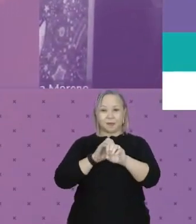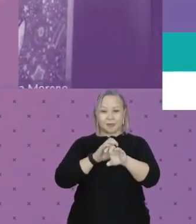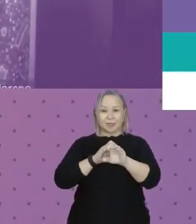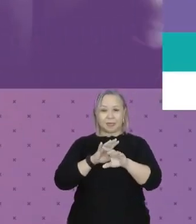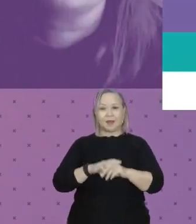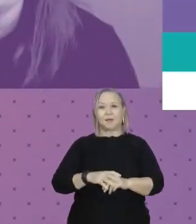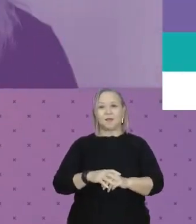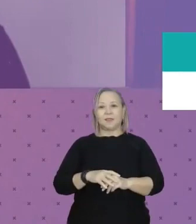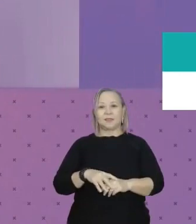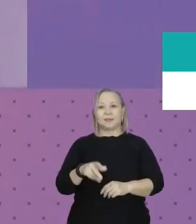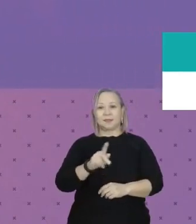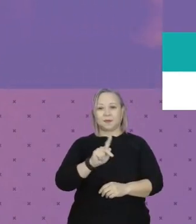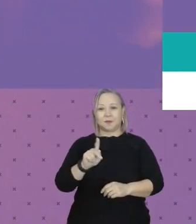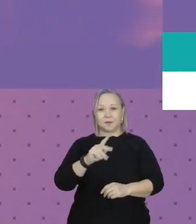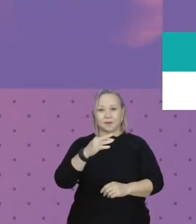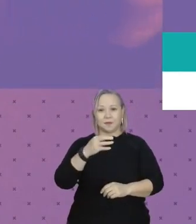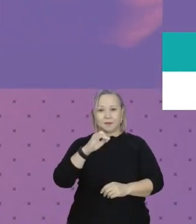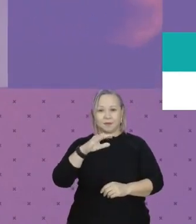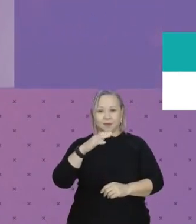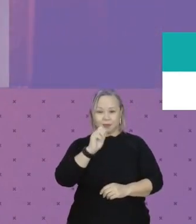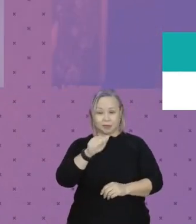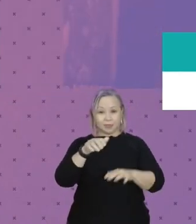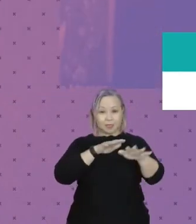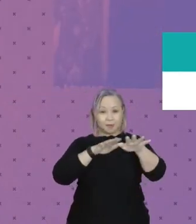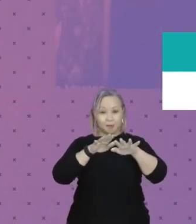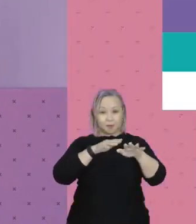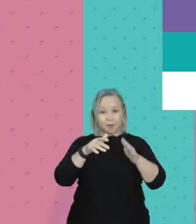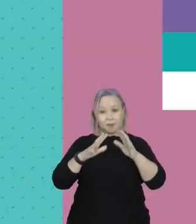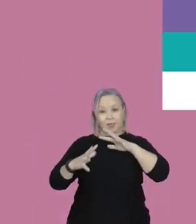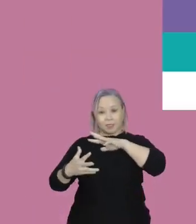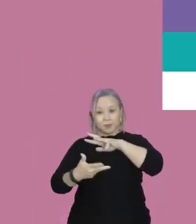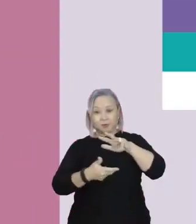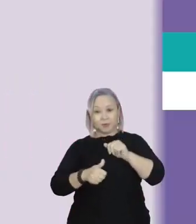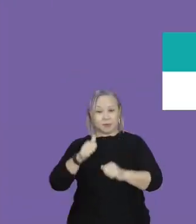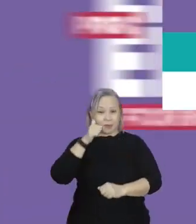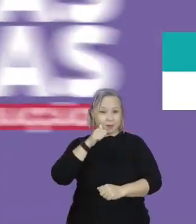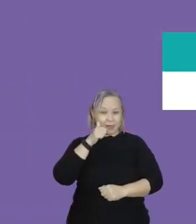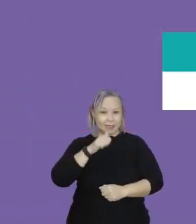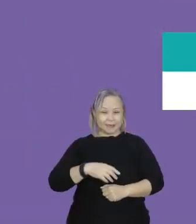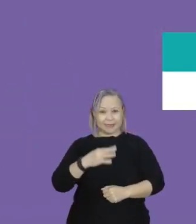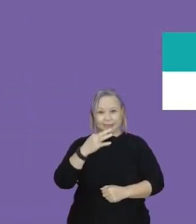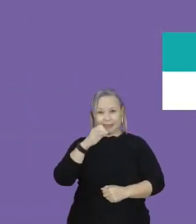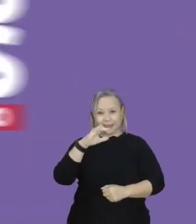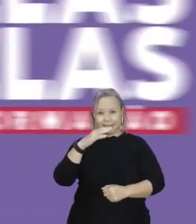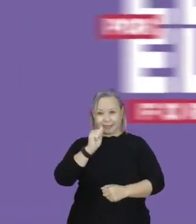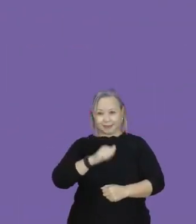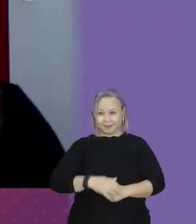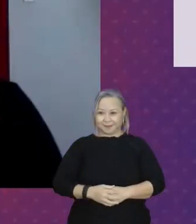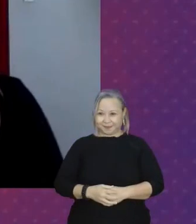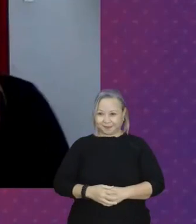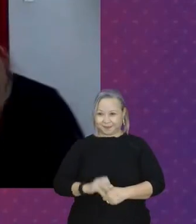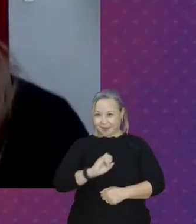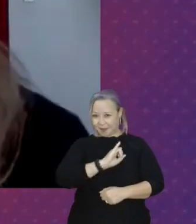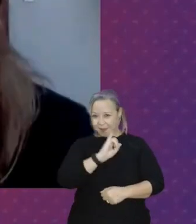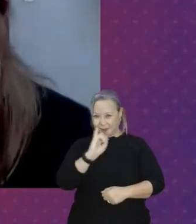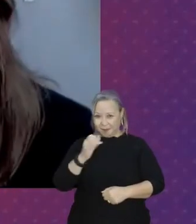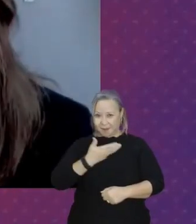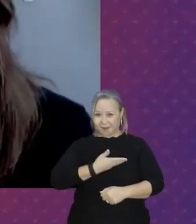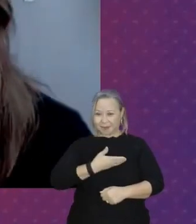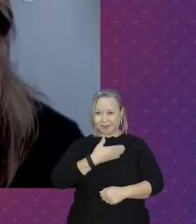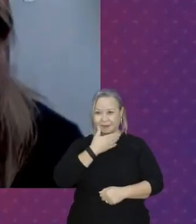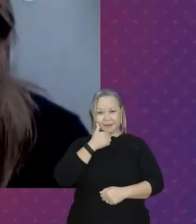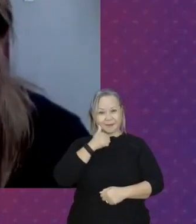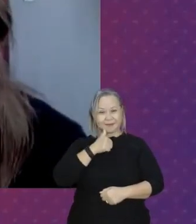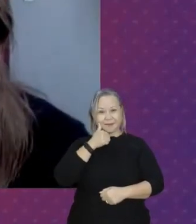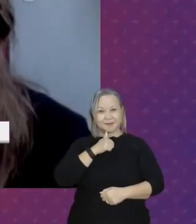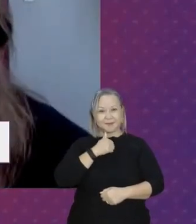socióloga e militante da Marcha Mundial das Mulheres, Tica Moreno. Olá, companheiras. Meu